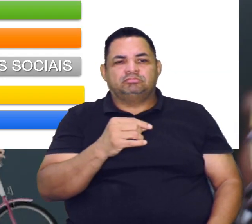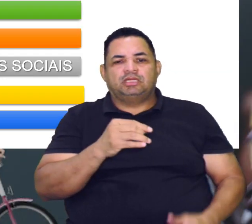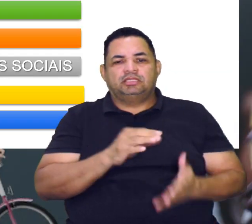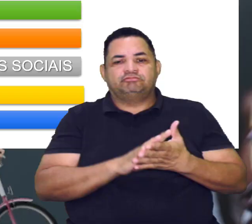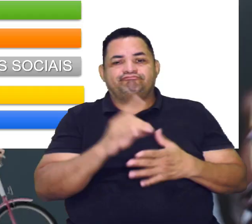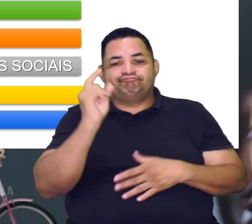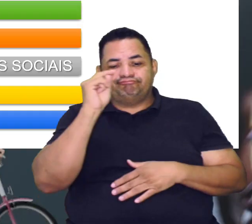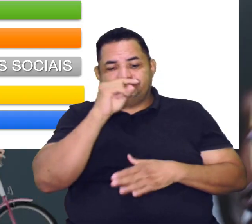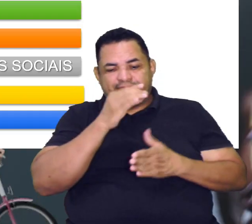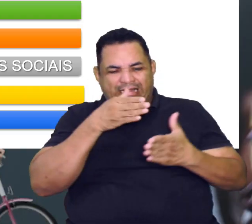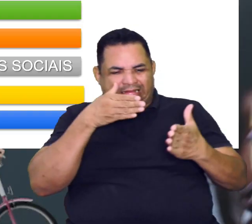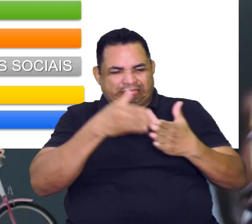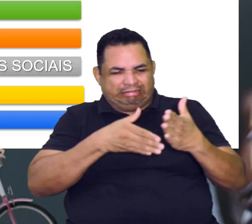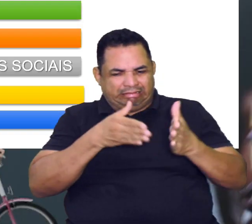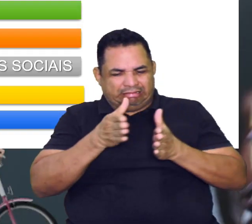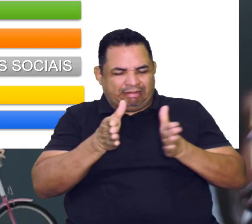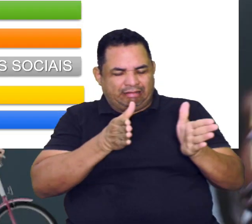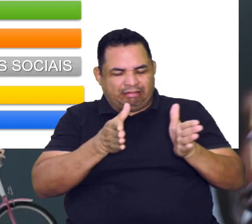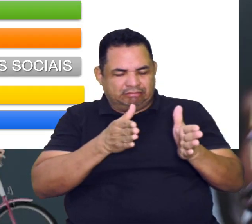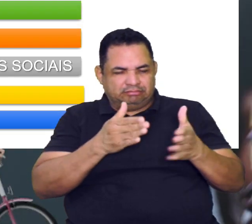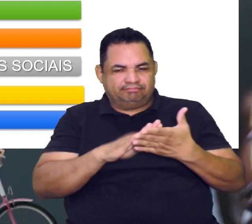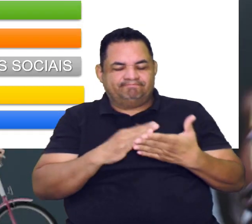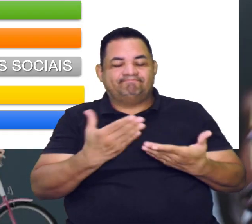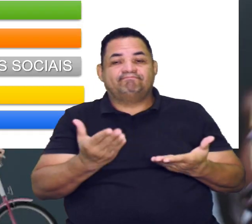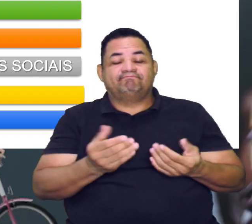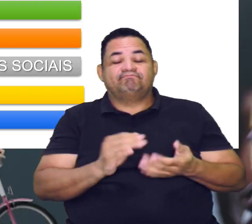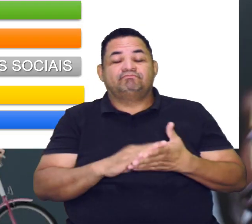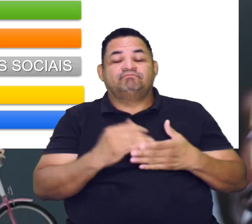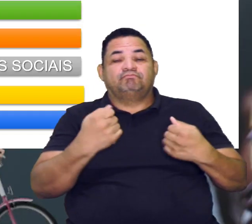difícil acesso, a gente pode se beneficiar